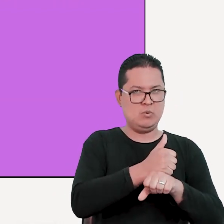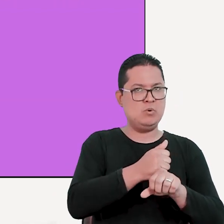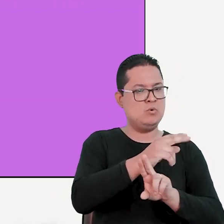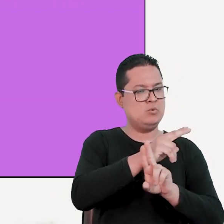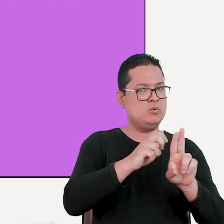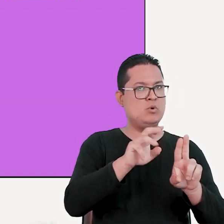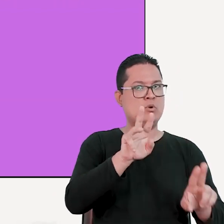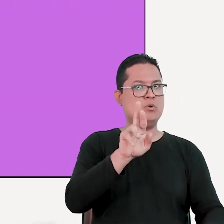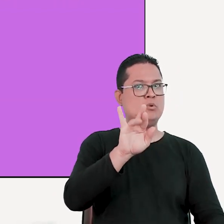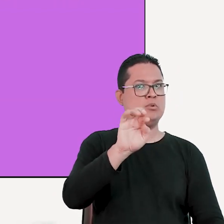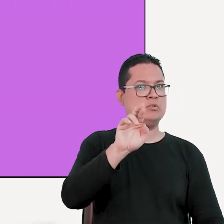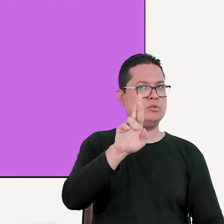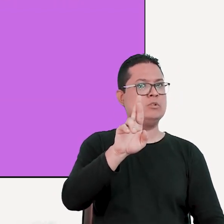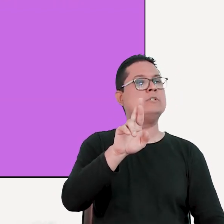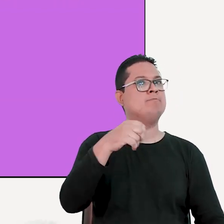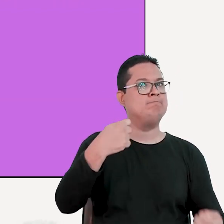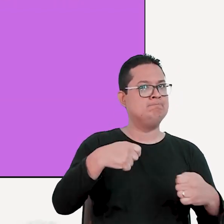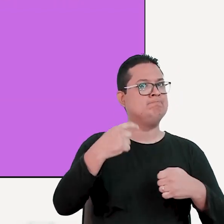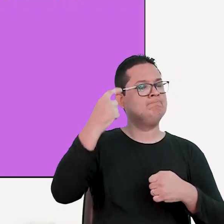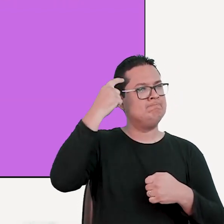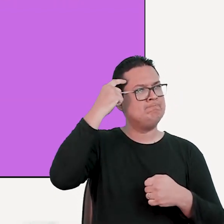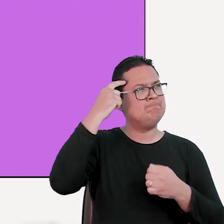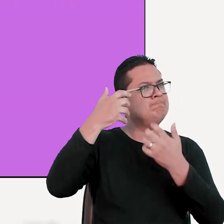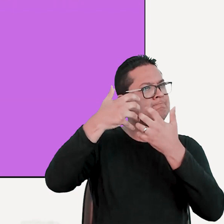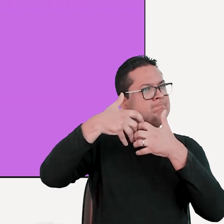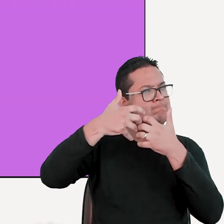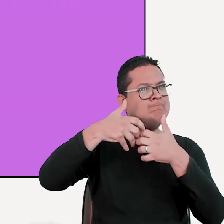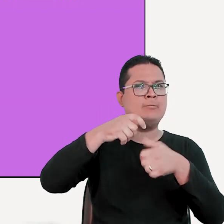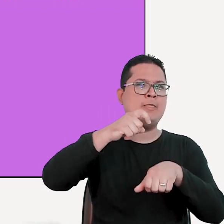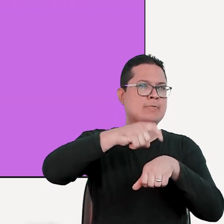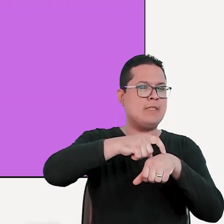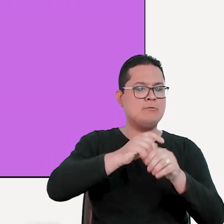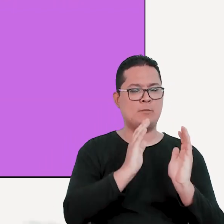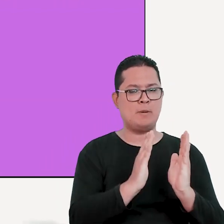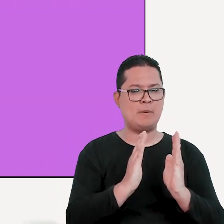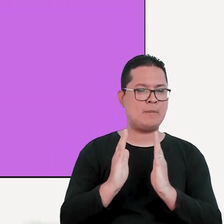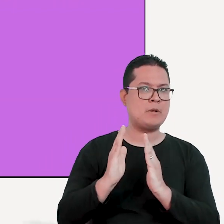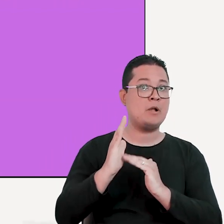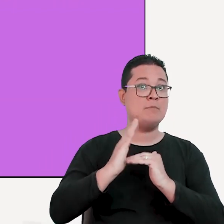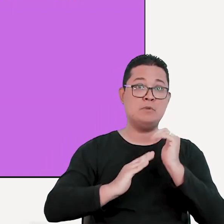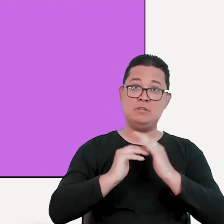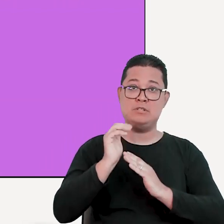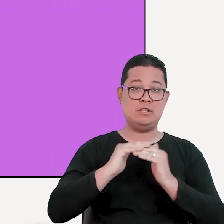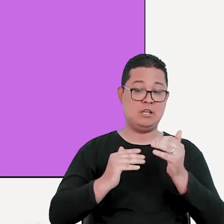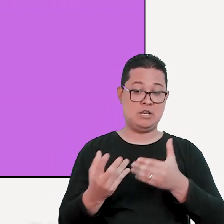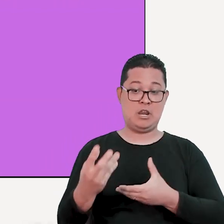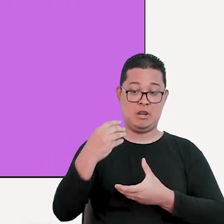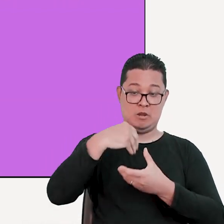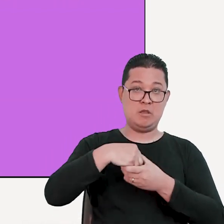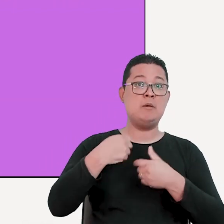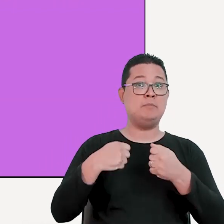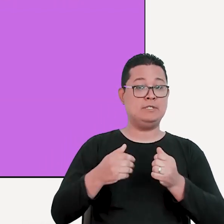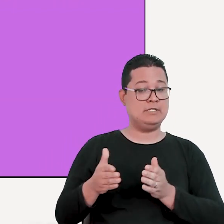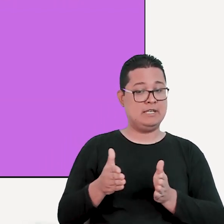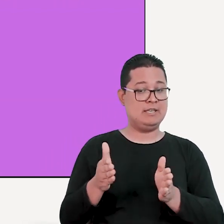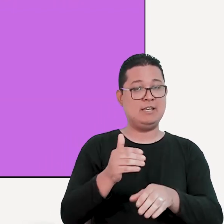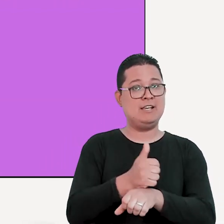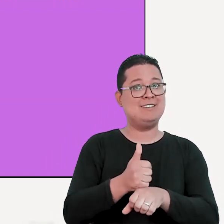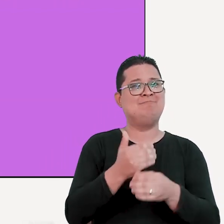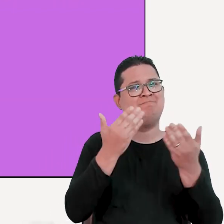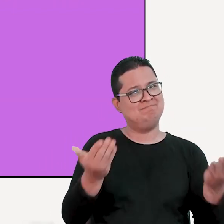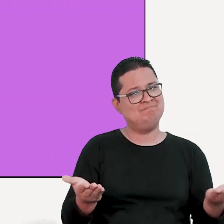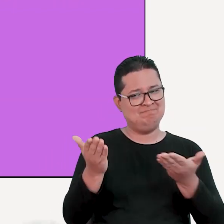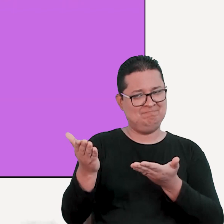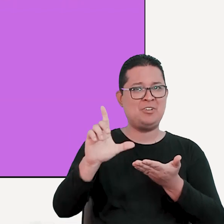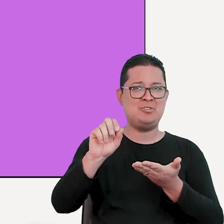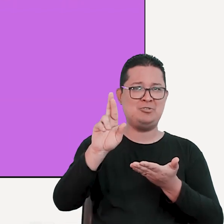muita concentração, gestão do tempo, habilidades que a gente precisa desenvolver ao longo da carreira. Então, ninguém melhor do que a Lori para